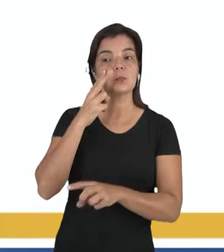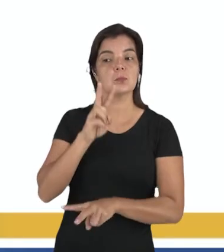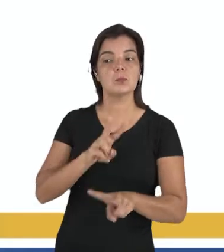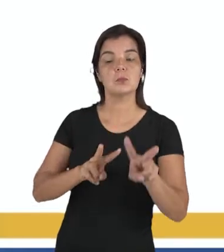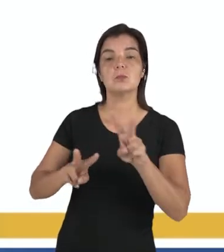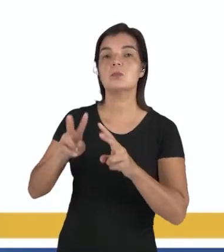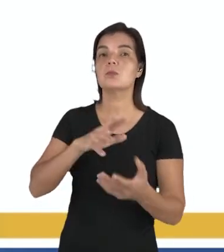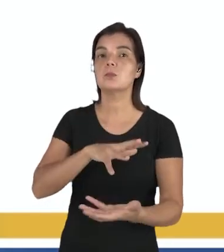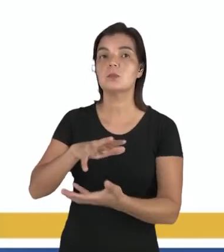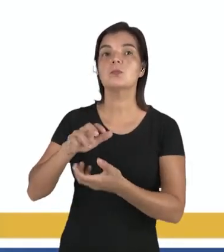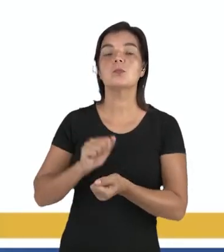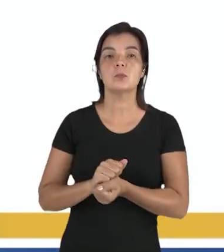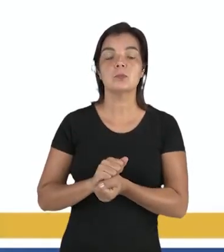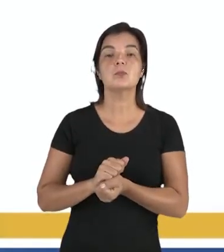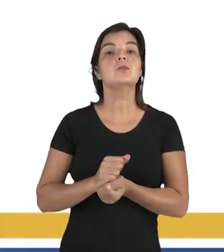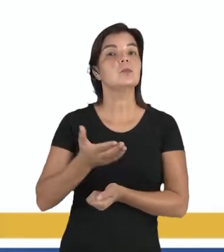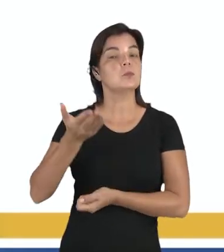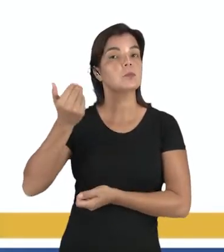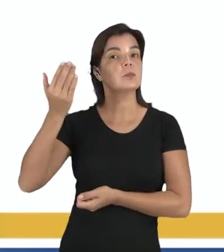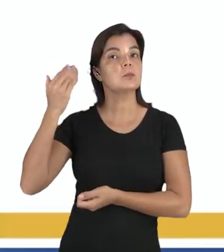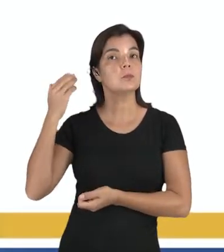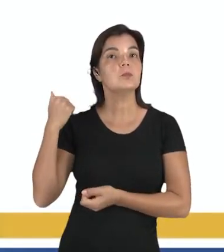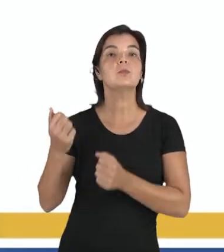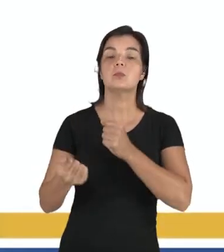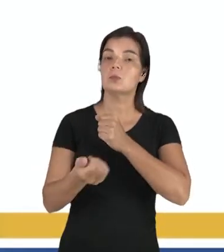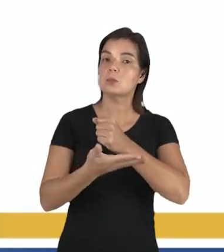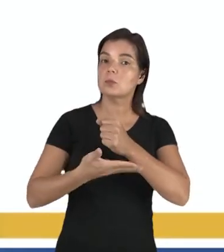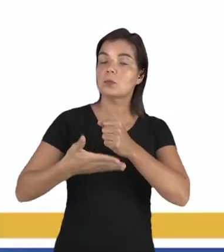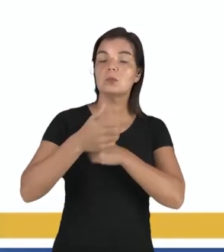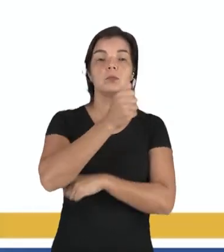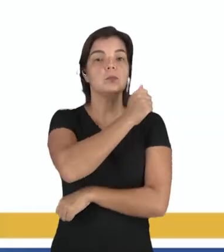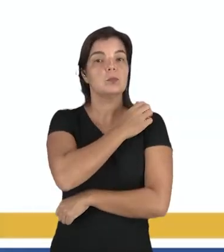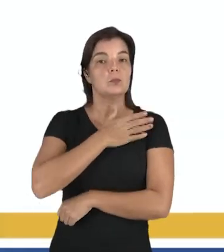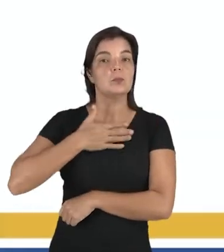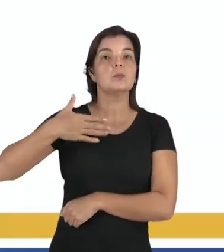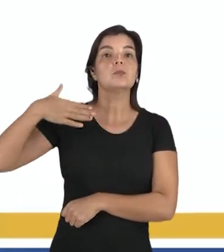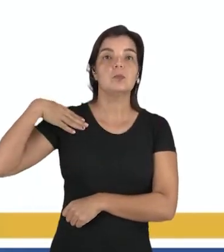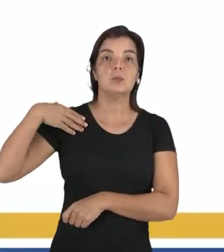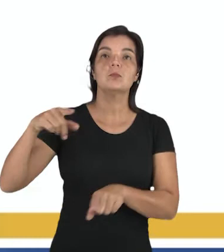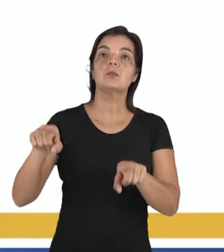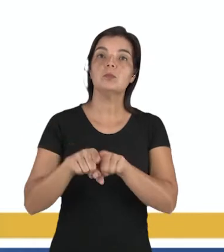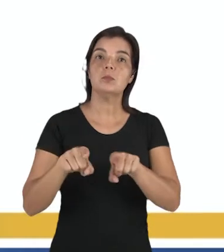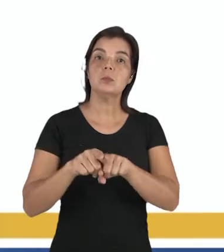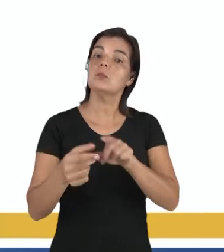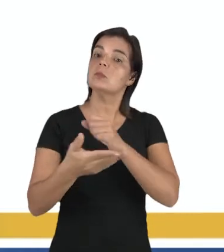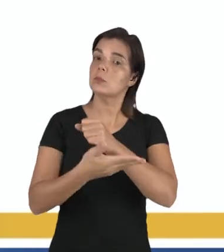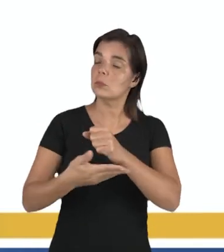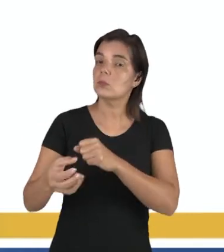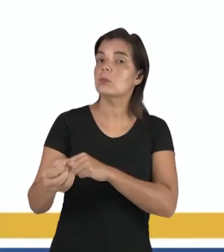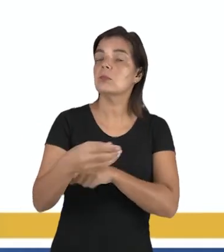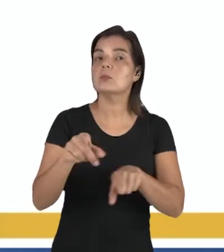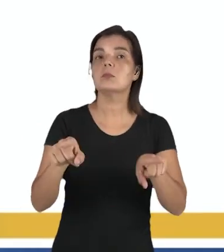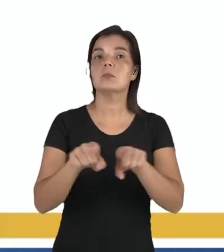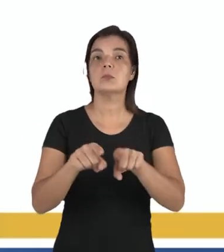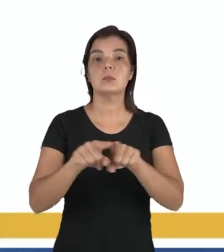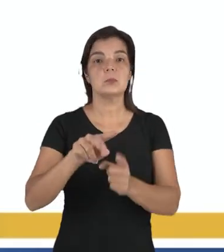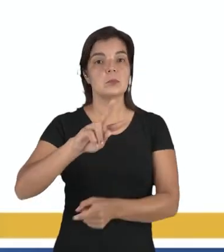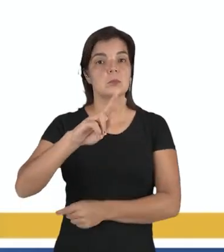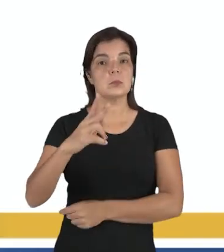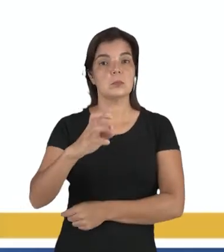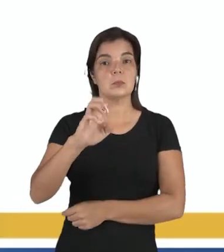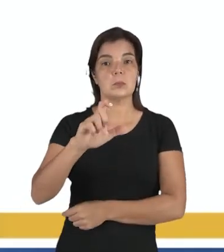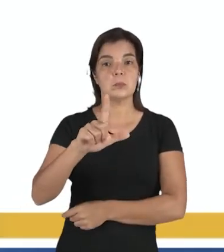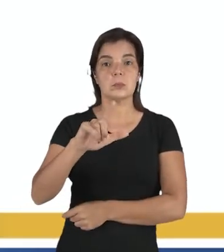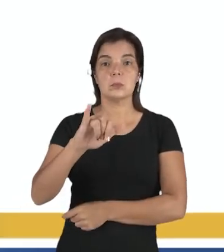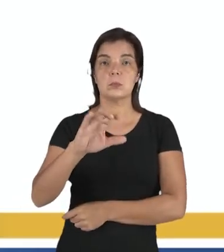de mundo, o mundo antigo, baseado em Aristóteles, e medieval, baseado em Aristóteles também, ele é geocêntrico. A Terra